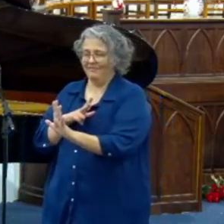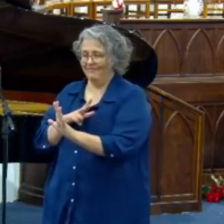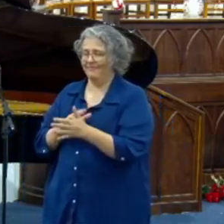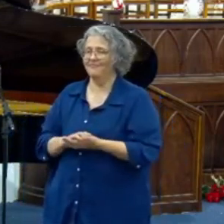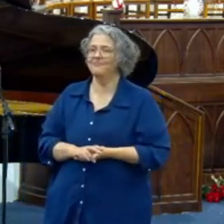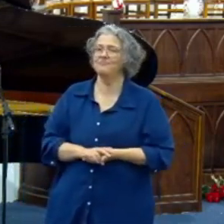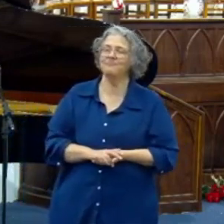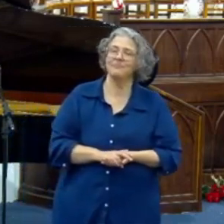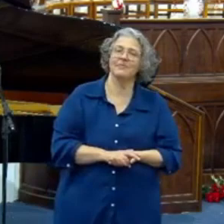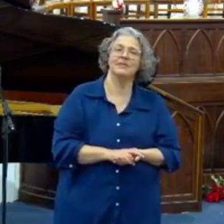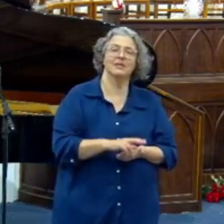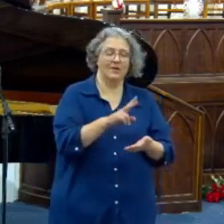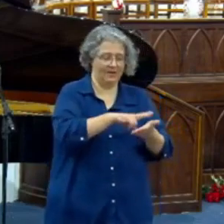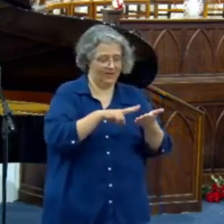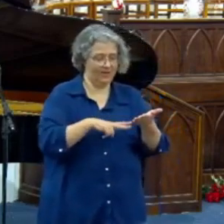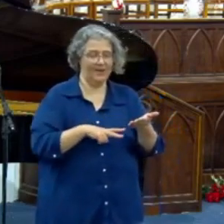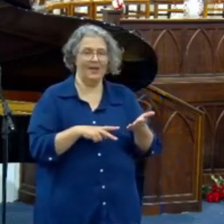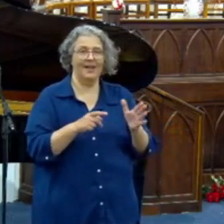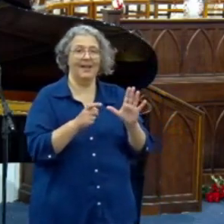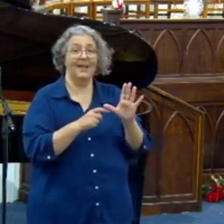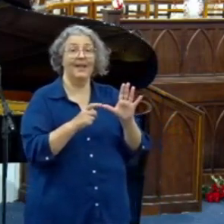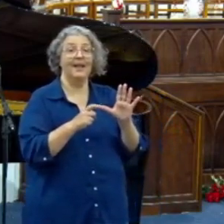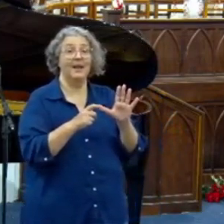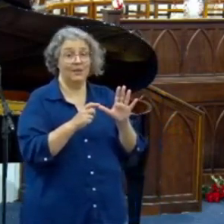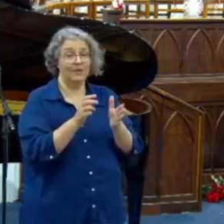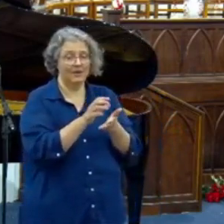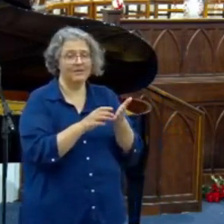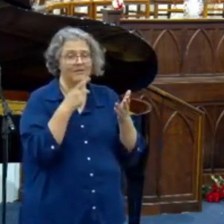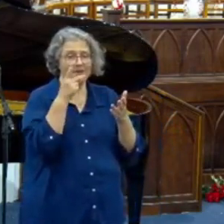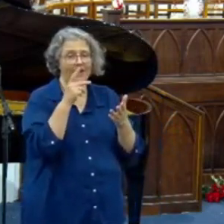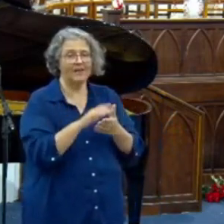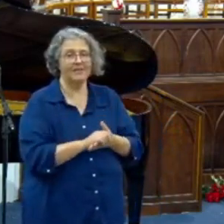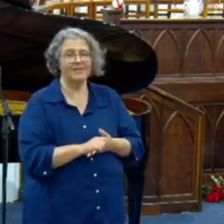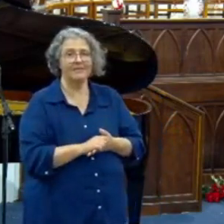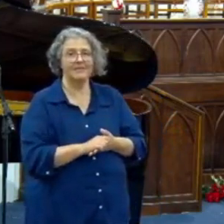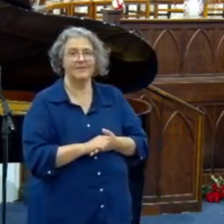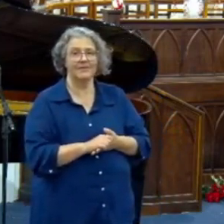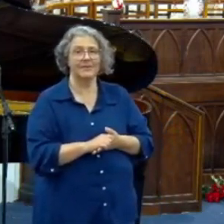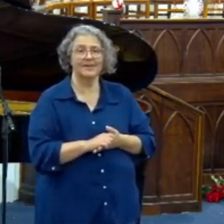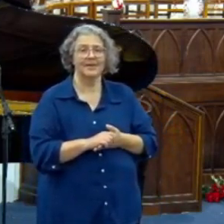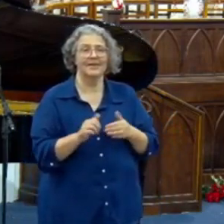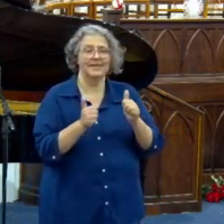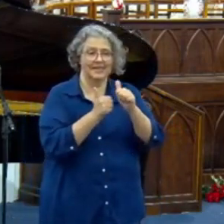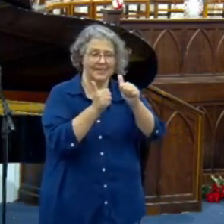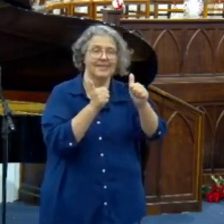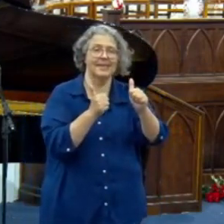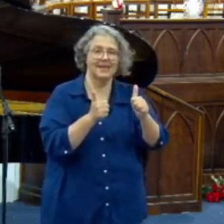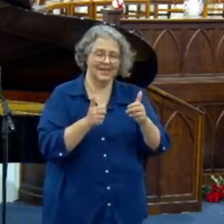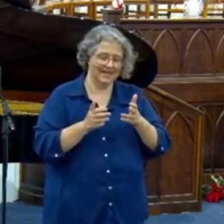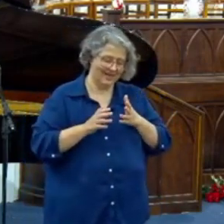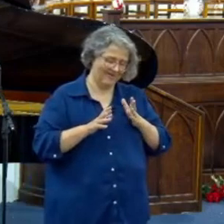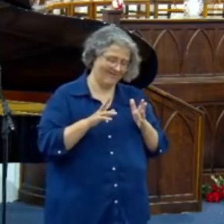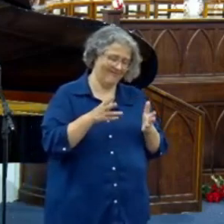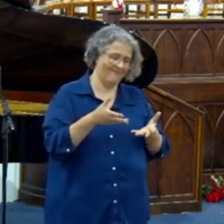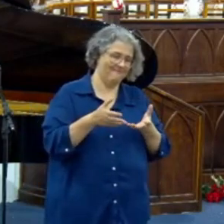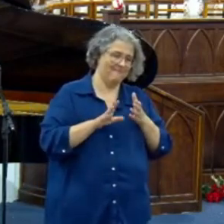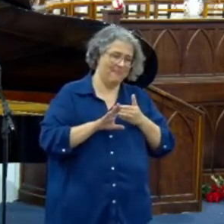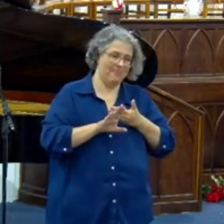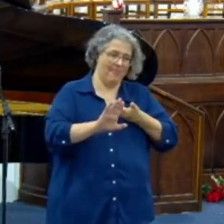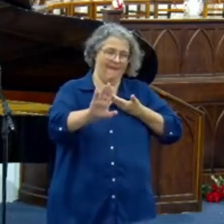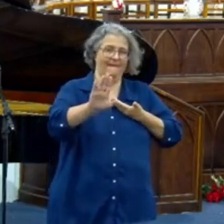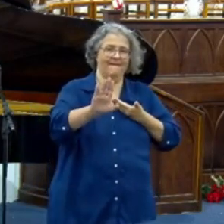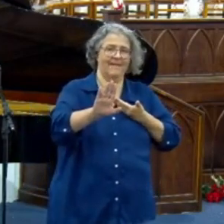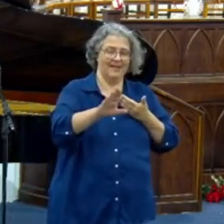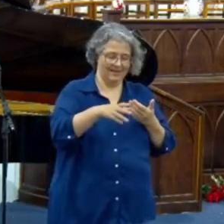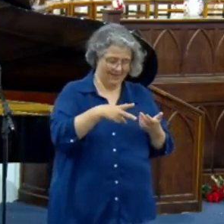das passagens de Lucas. Aquele que quiser me seguir pode, só negue-se a si mesmo e daí venha. Então agora eu só vou pedir uma coisa, que você